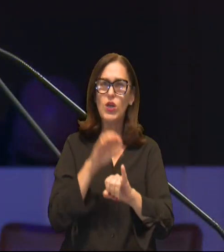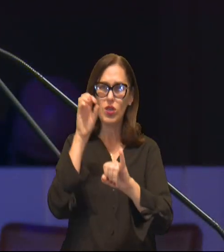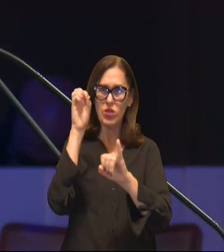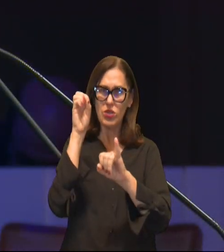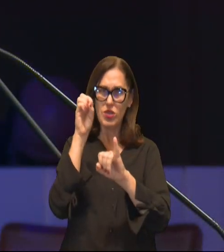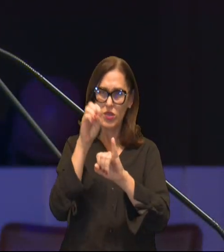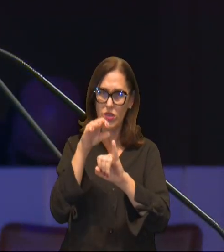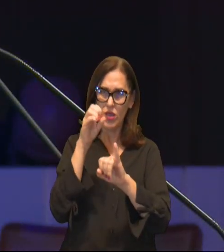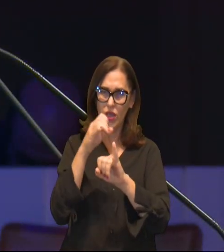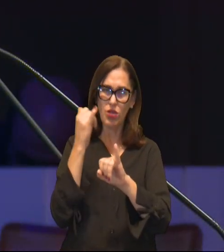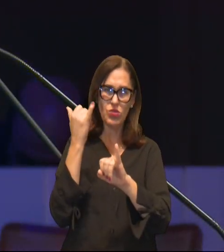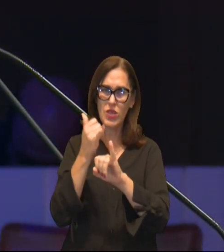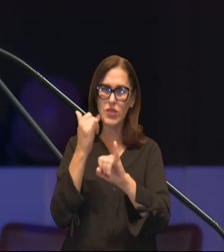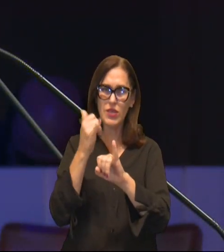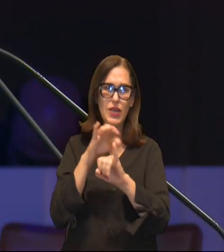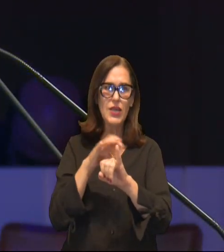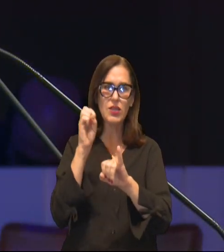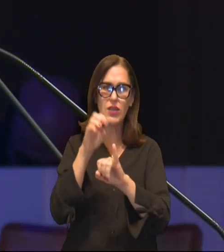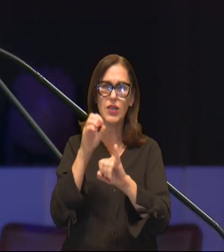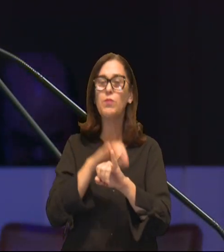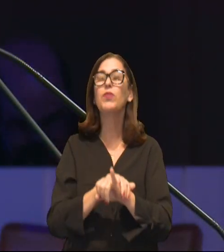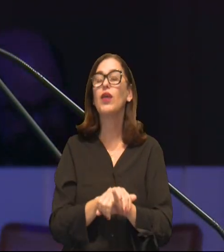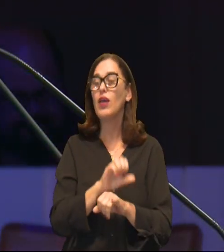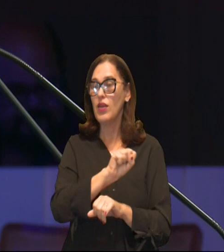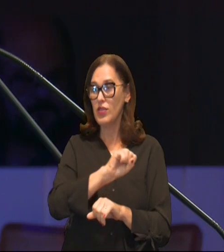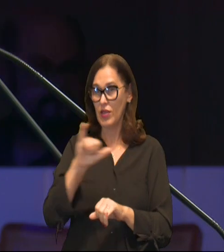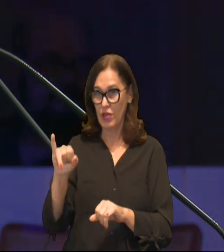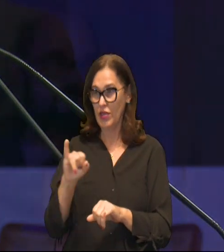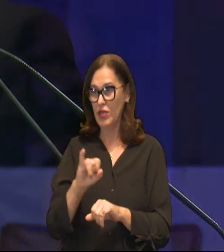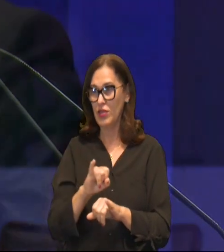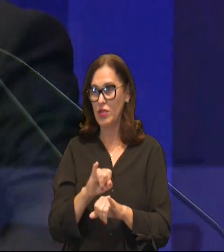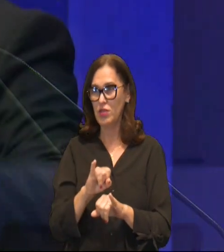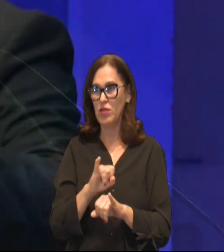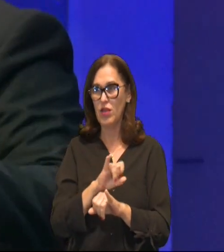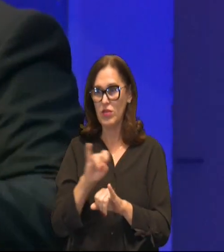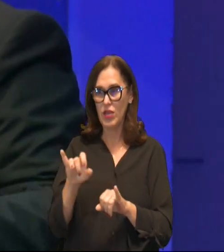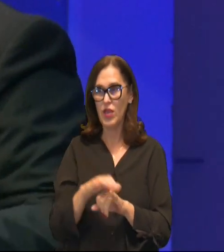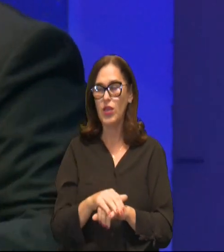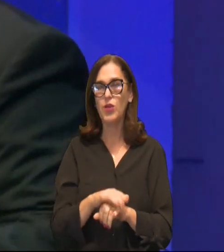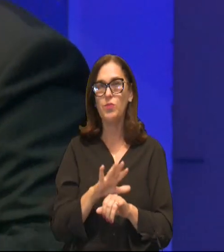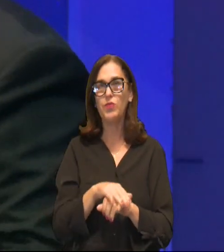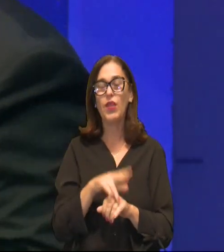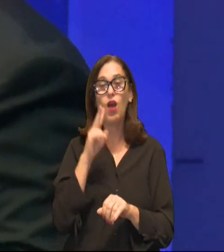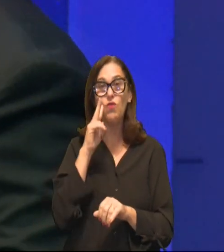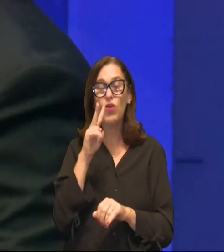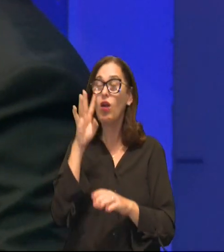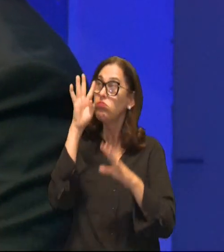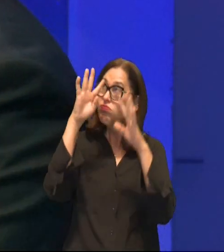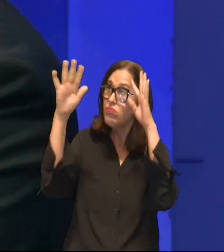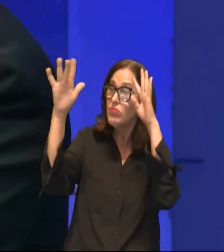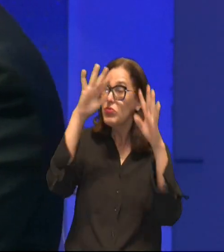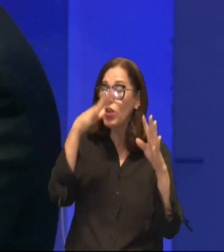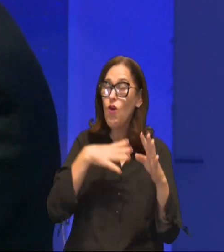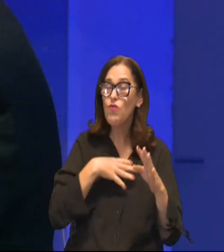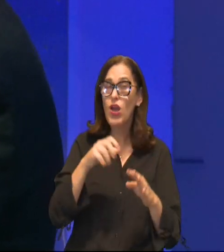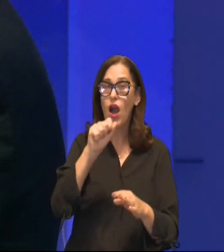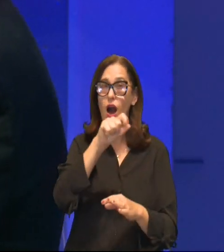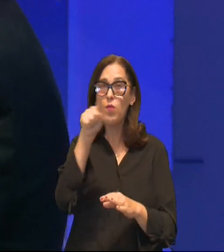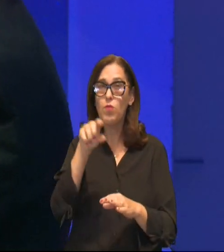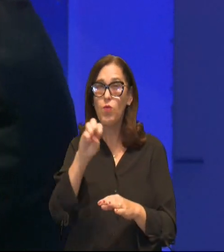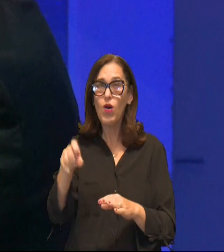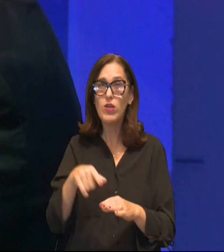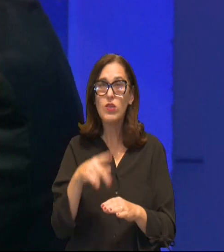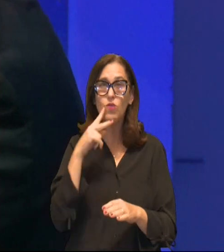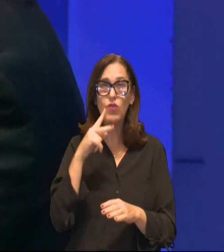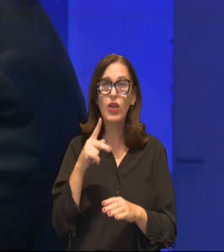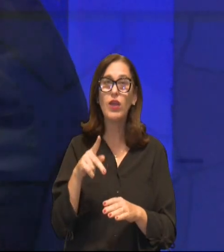Deus. Isaías 1, de 1 a 4, diz o seguinte: visão de Isaías, filho de Amós, que ele teve a respeito de